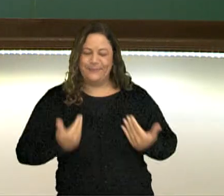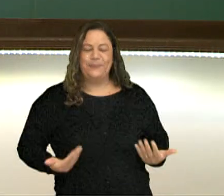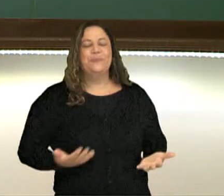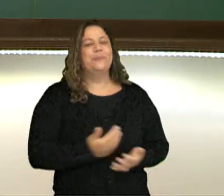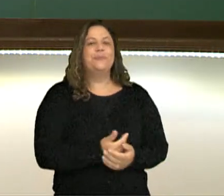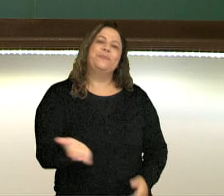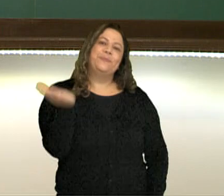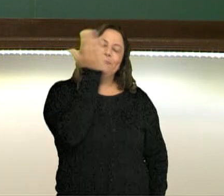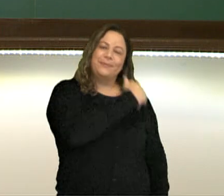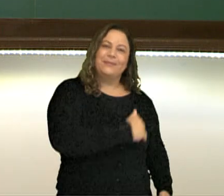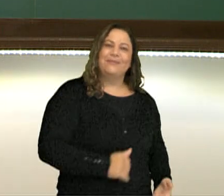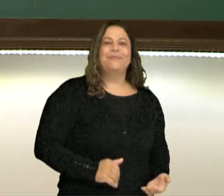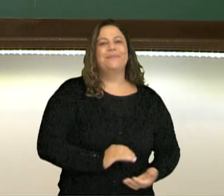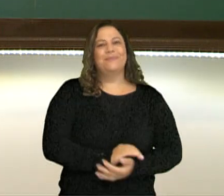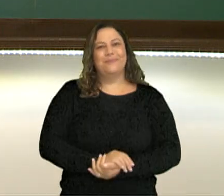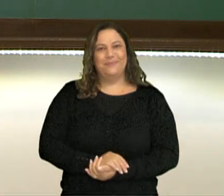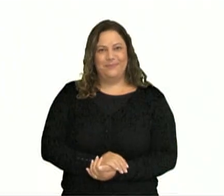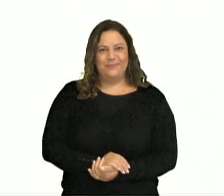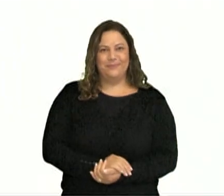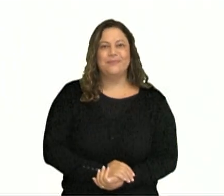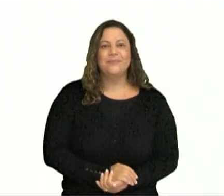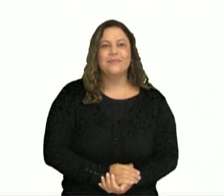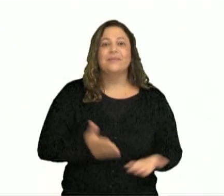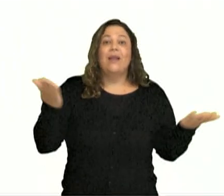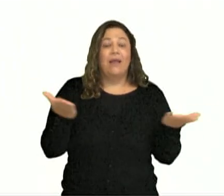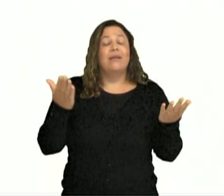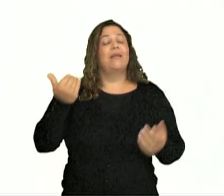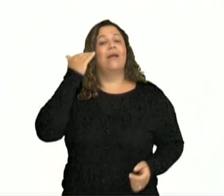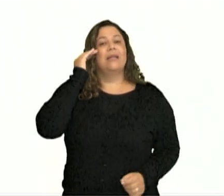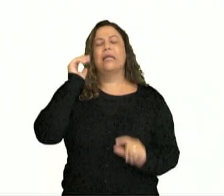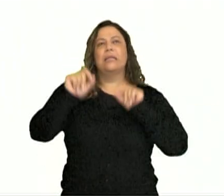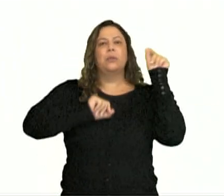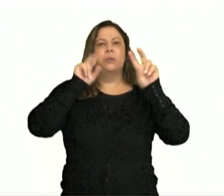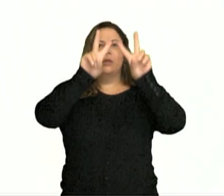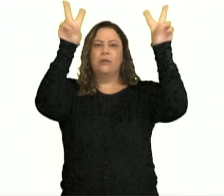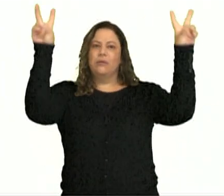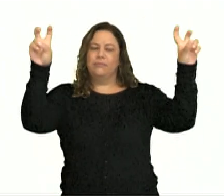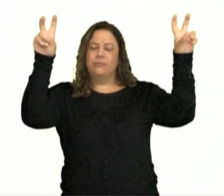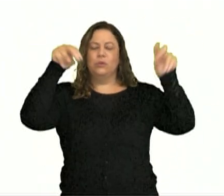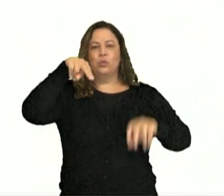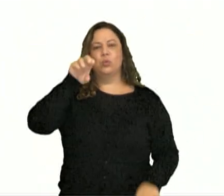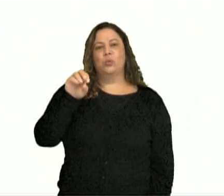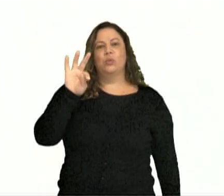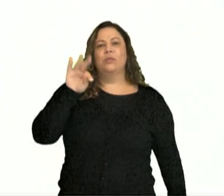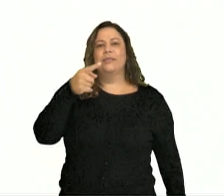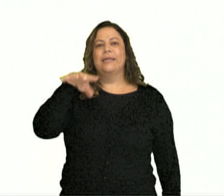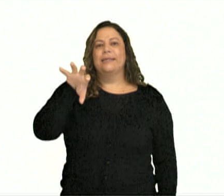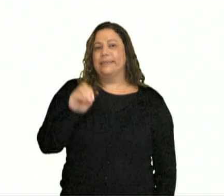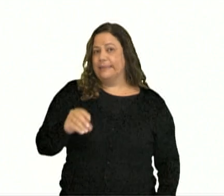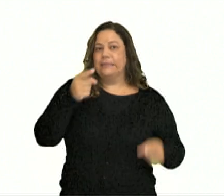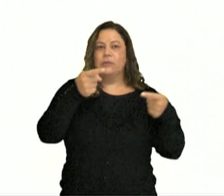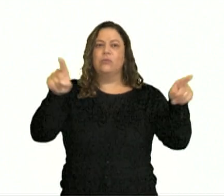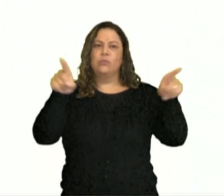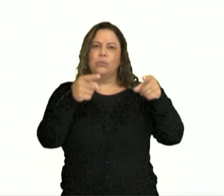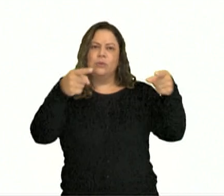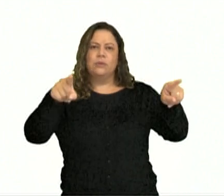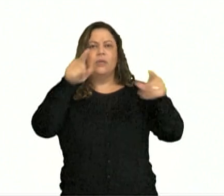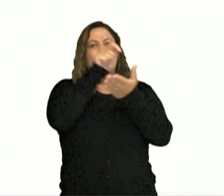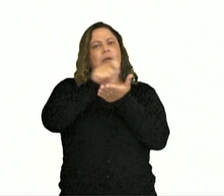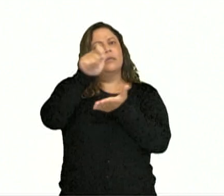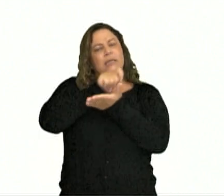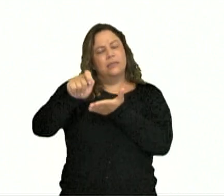Vamos nessa? Então, entender o que é notação musical e também a escrita na